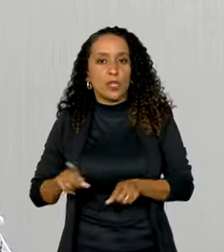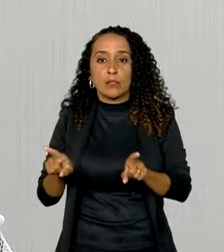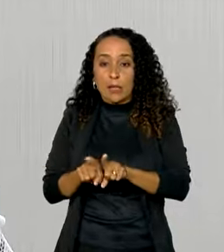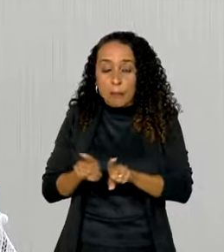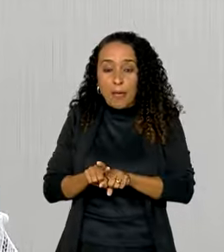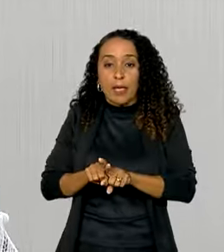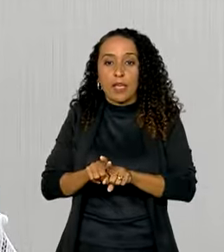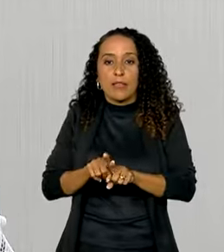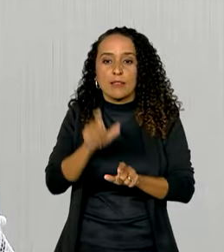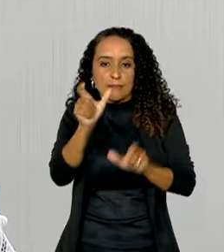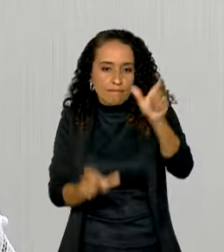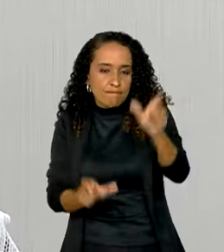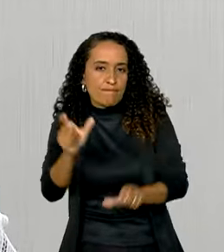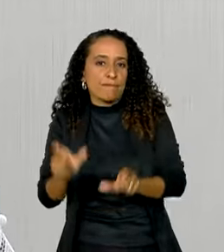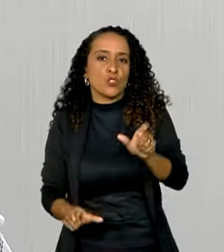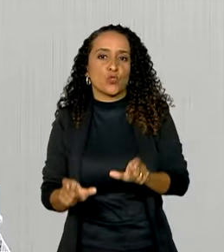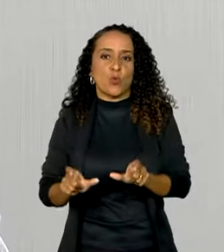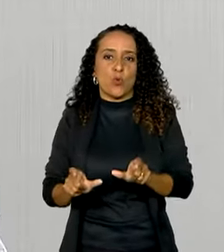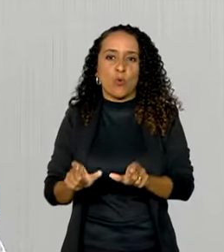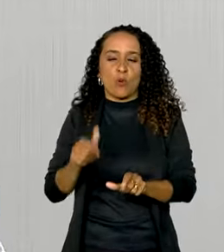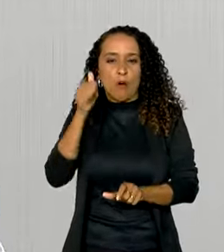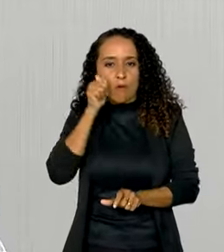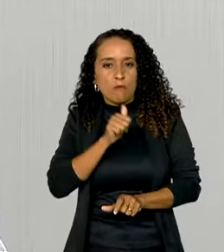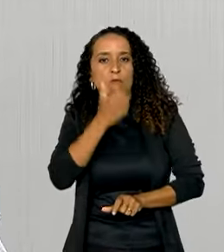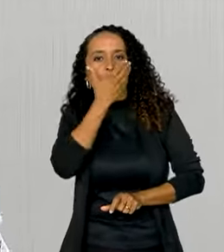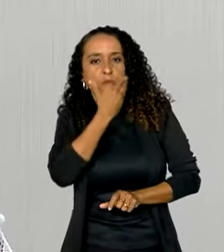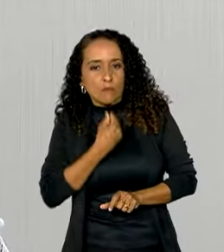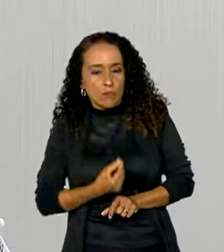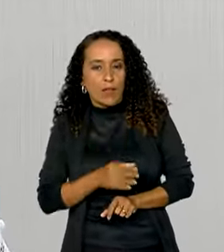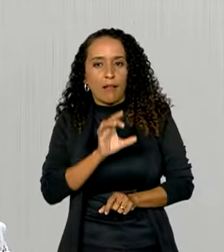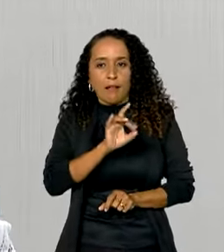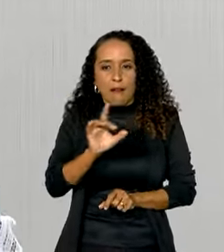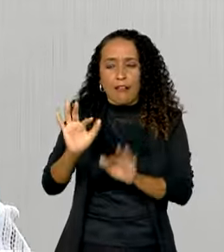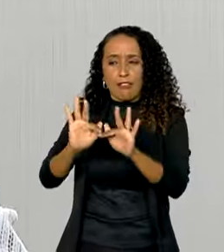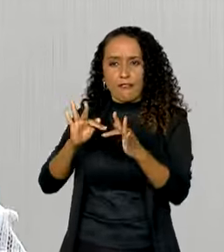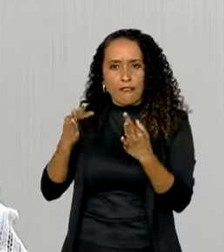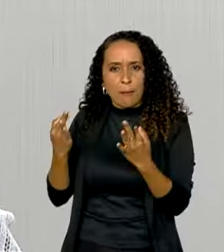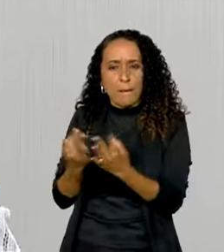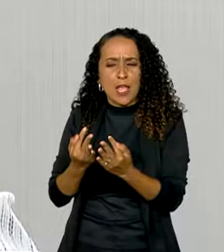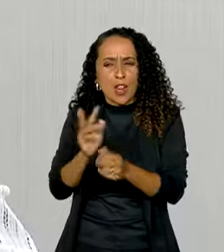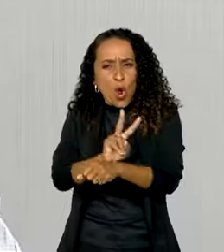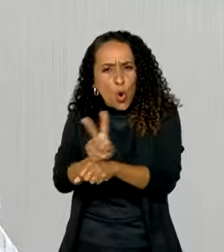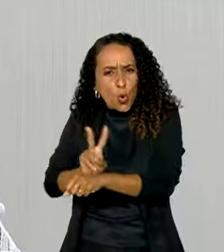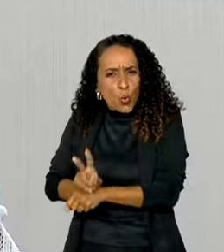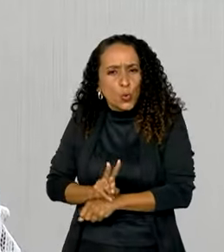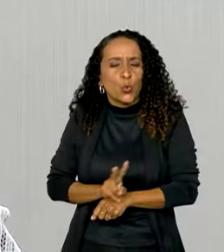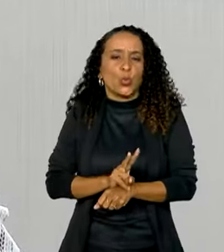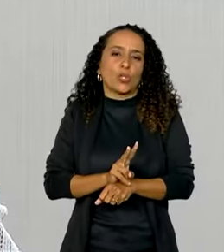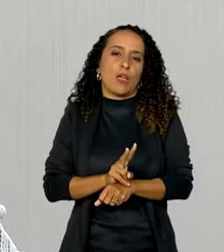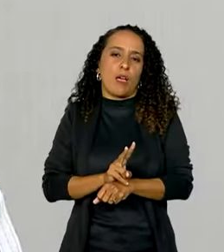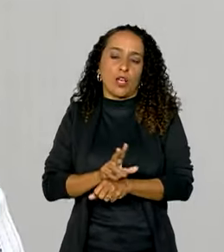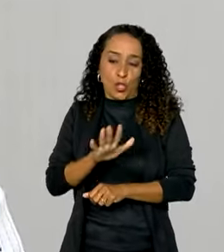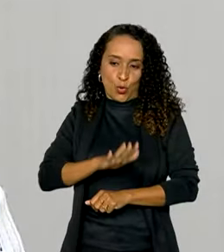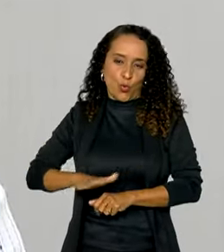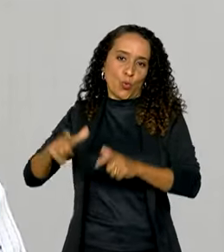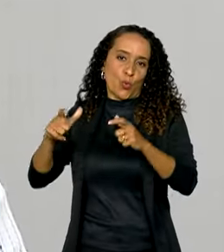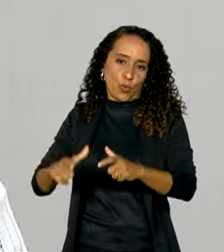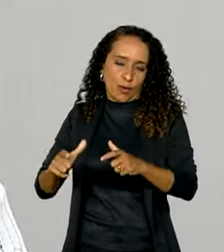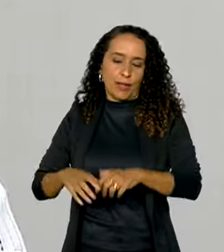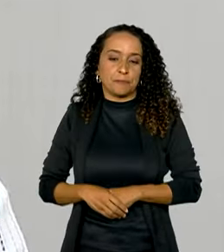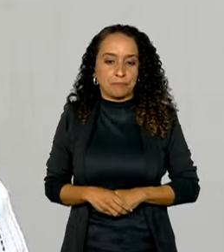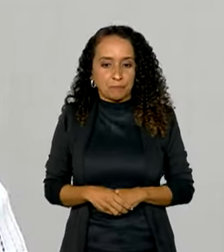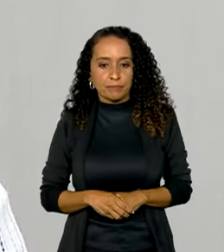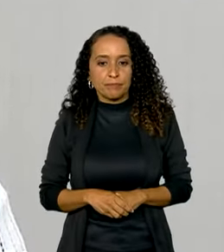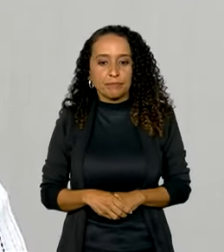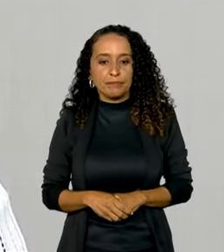também dos cidadãos, das cidadãs, de cada família para cuidar desse ambiente. Nízia